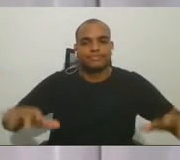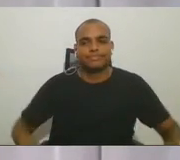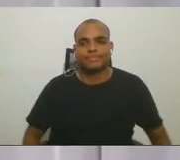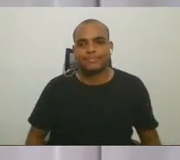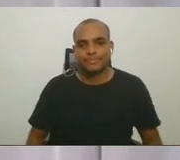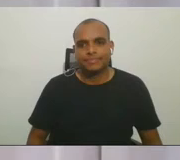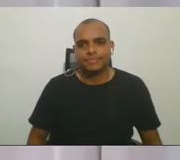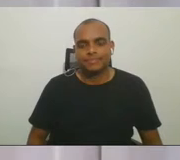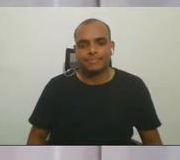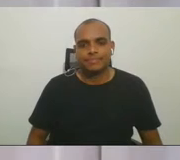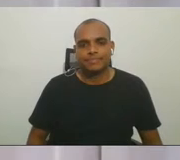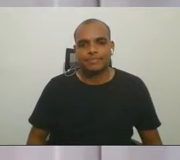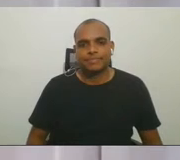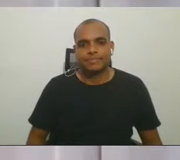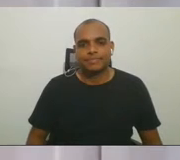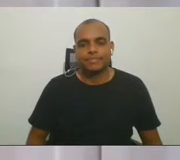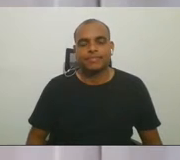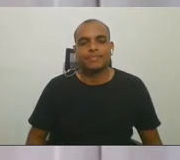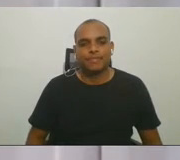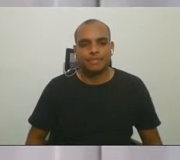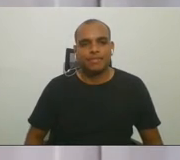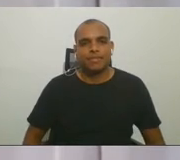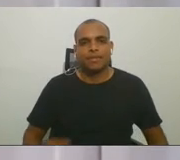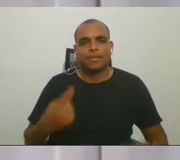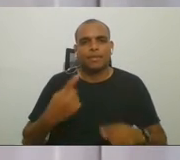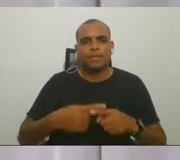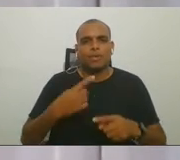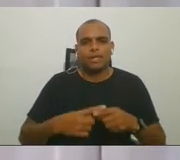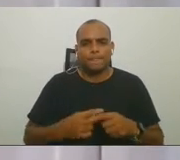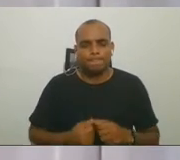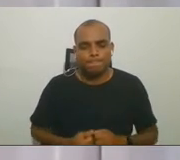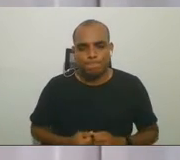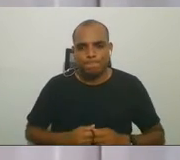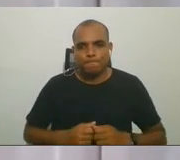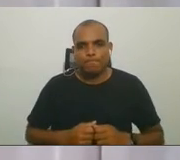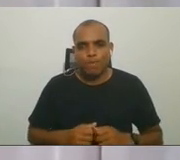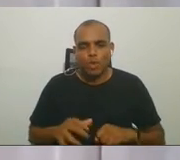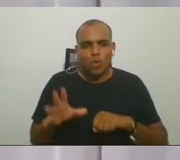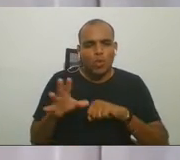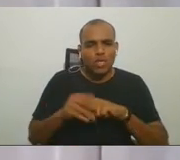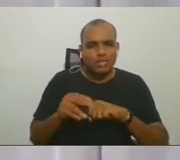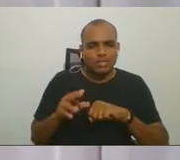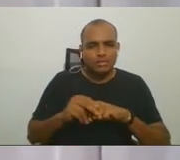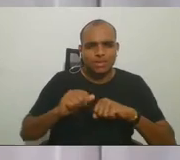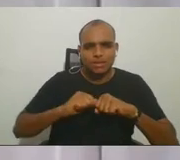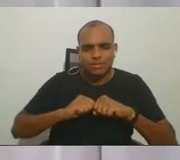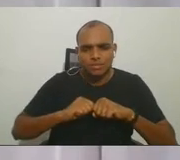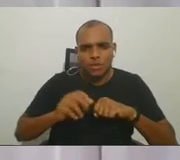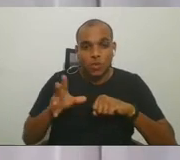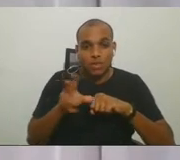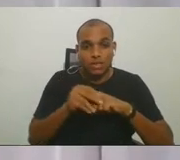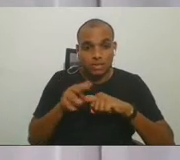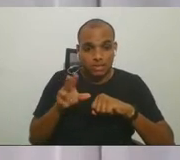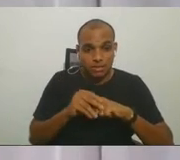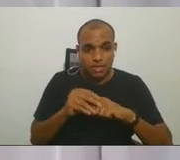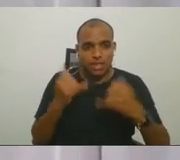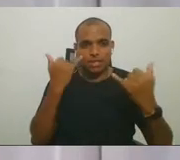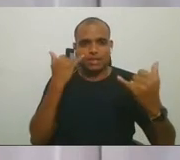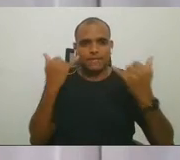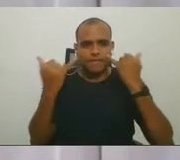do fornecimento do que tem a ver com o conhecimento, a informação,